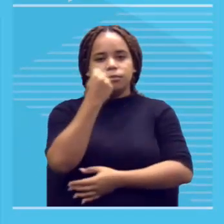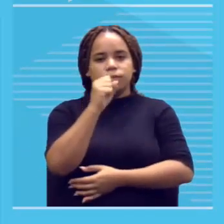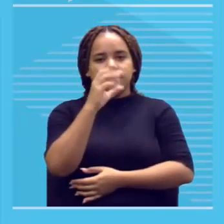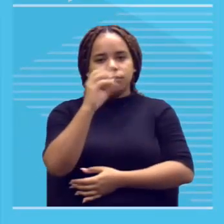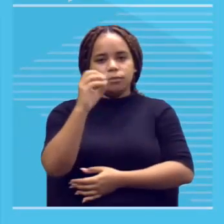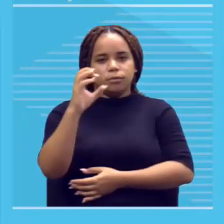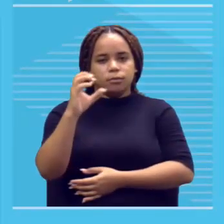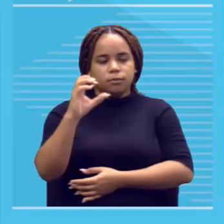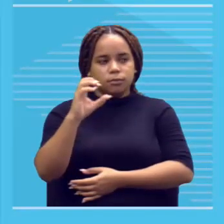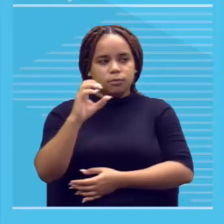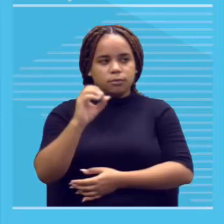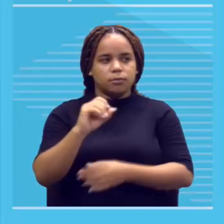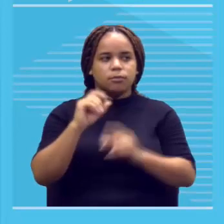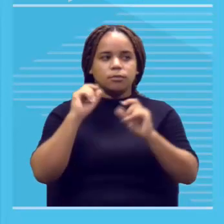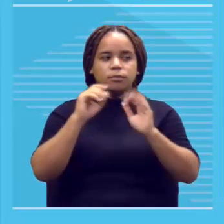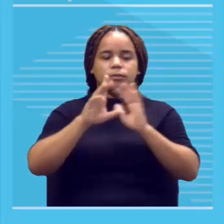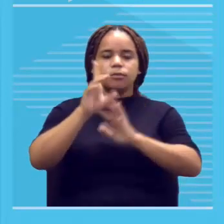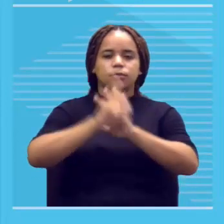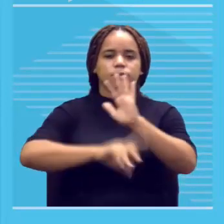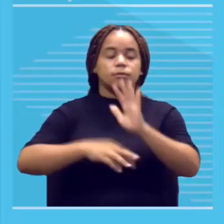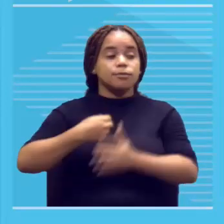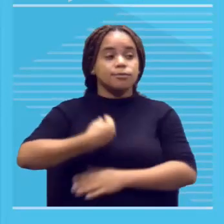o direito de viver